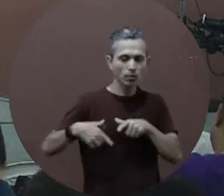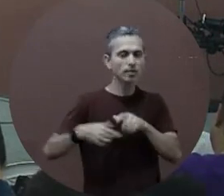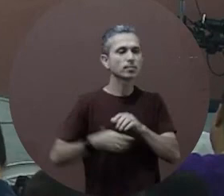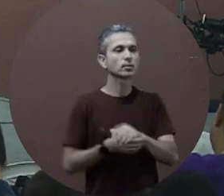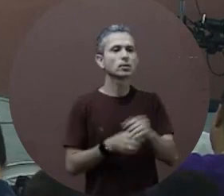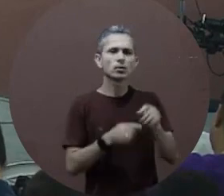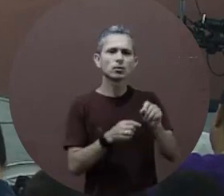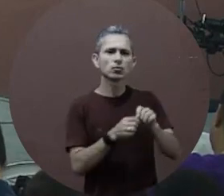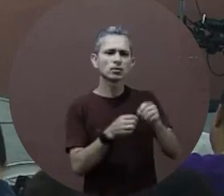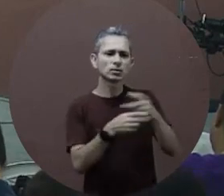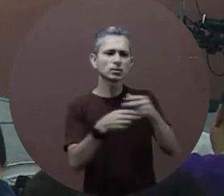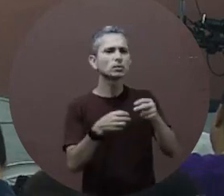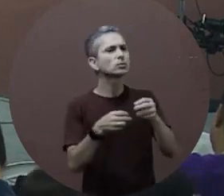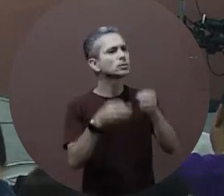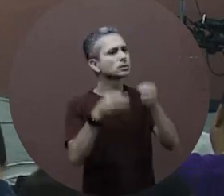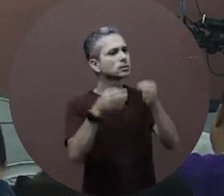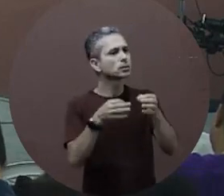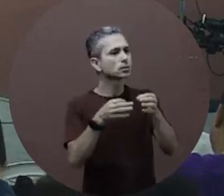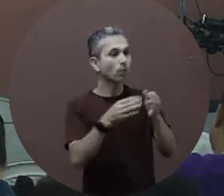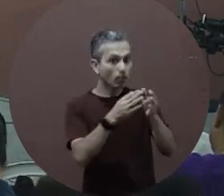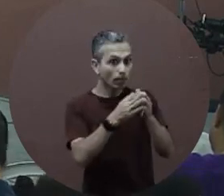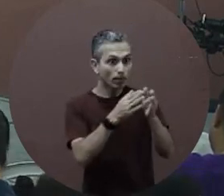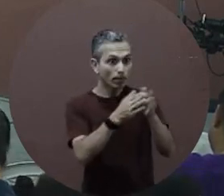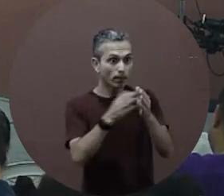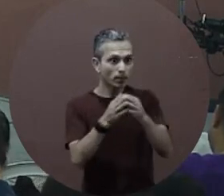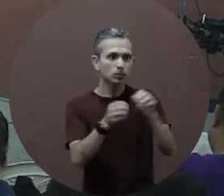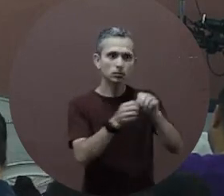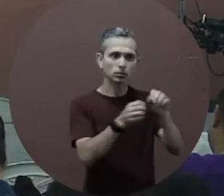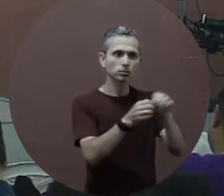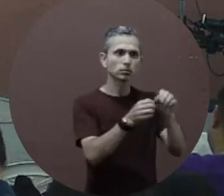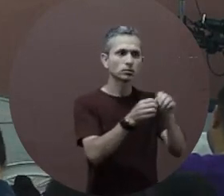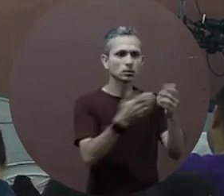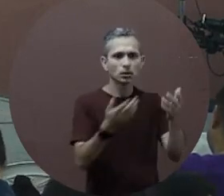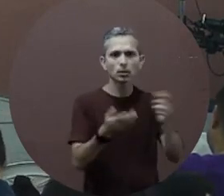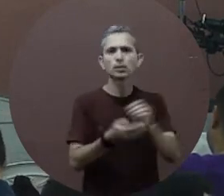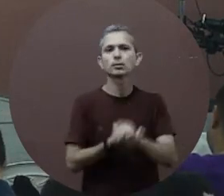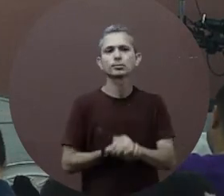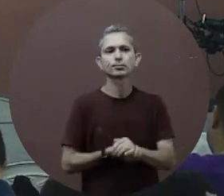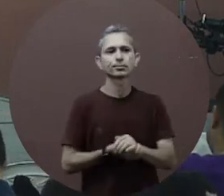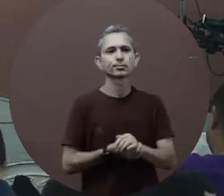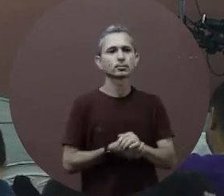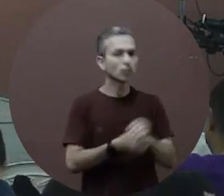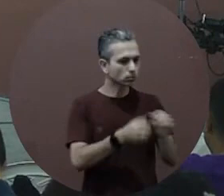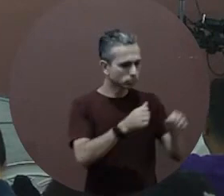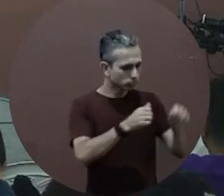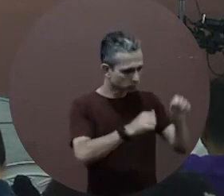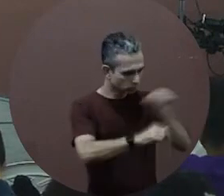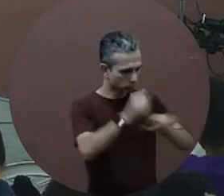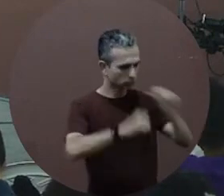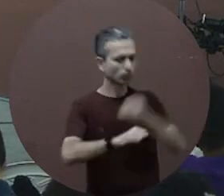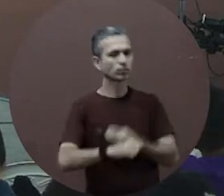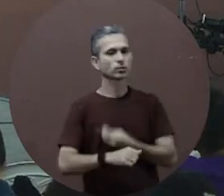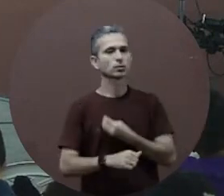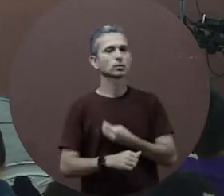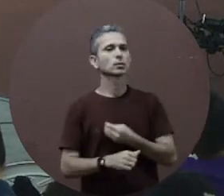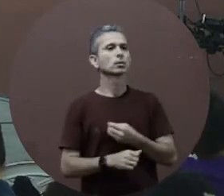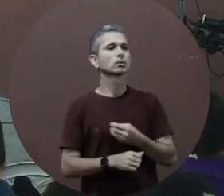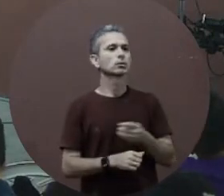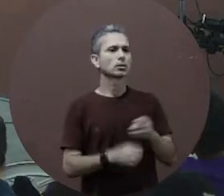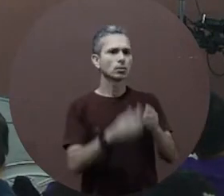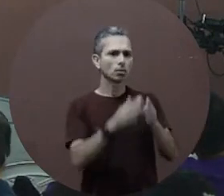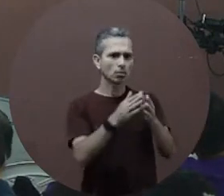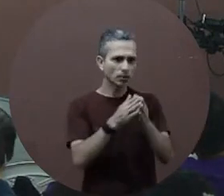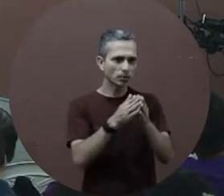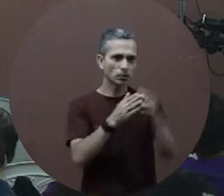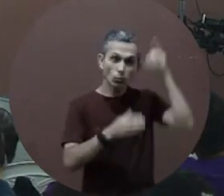Peço com insistência que vocês façam isto, para que eu lhes seja restituído o mais depressa possível. Ele está dizendo, orem por nós. O líder